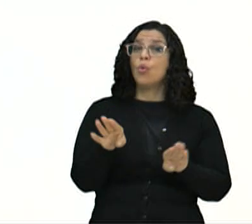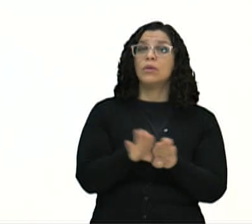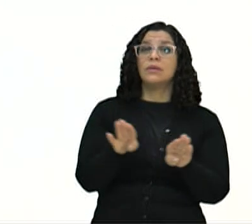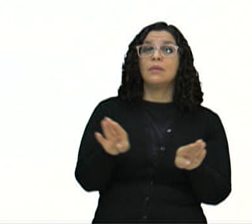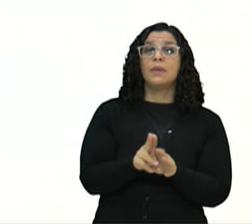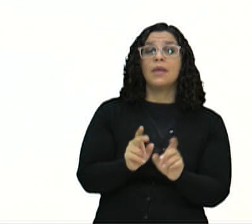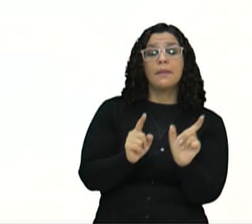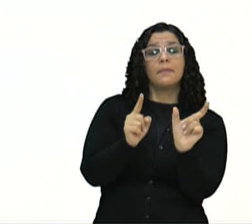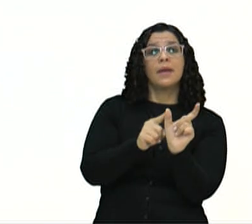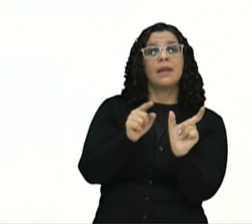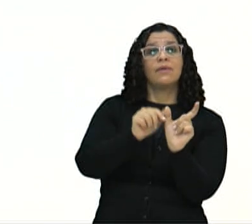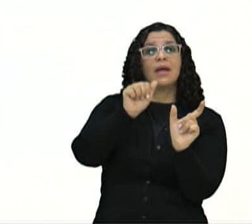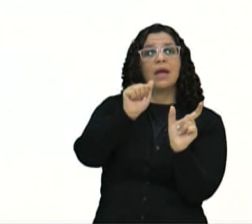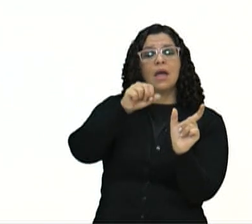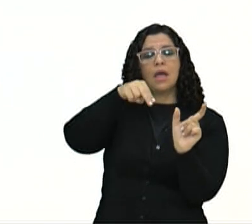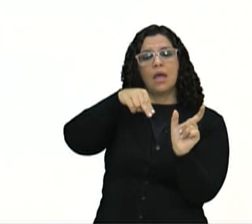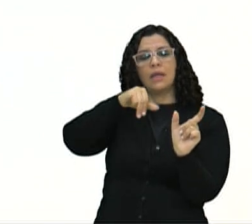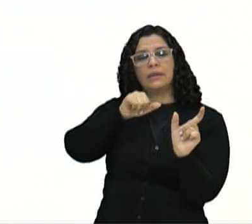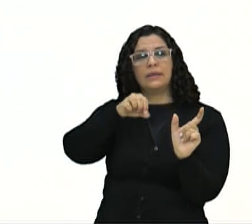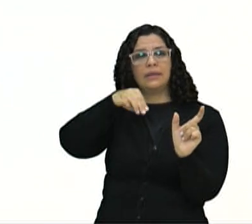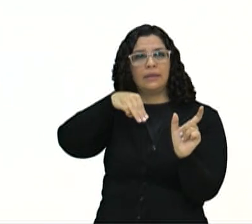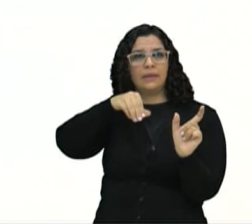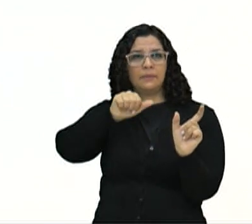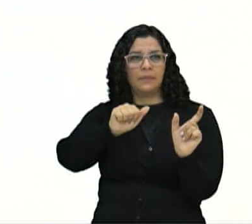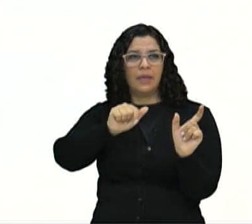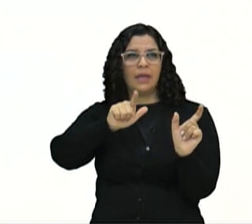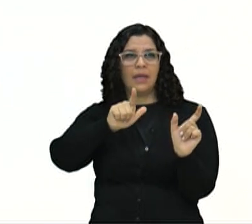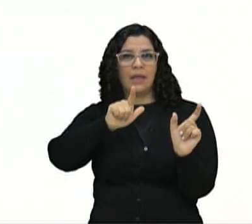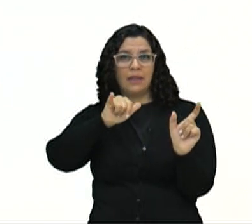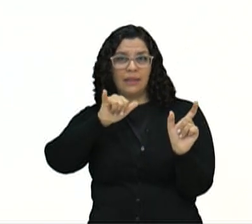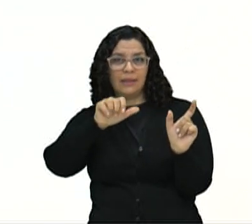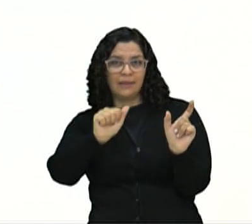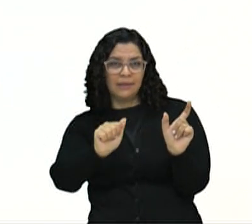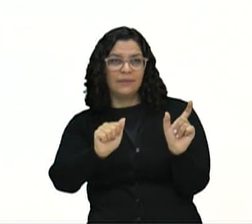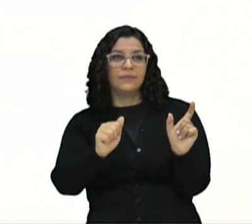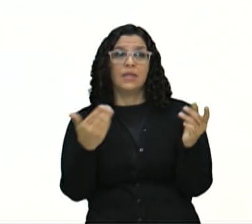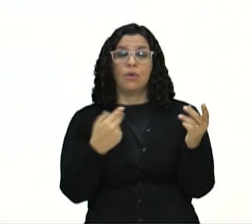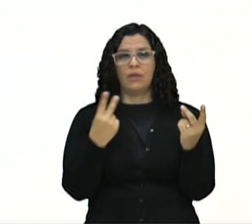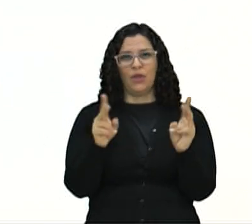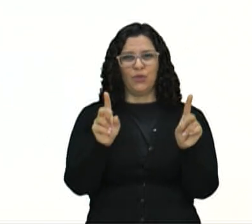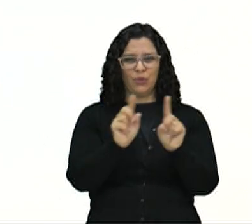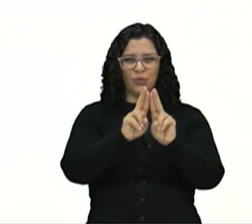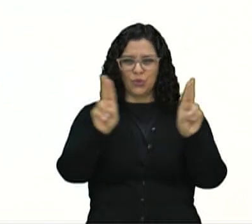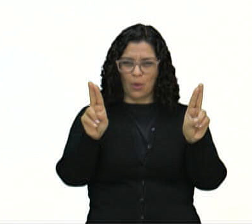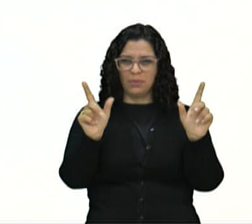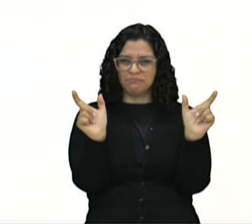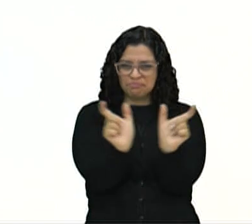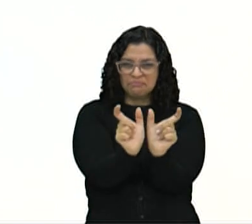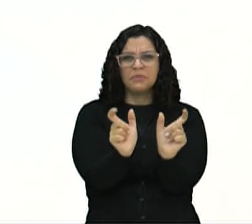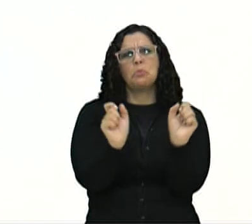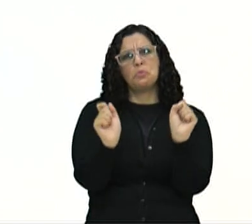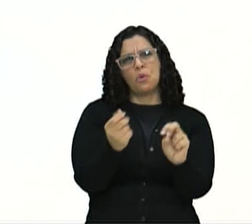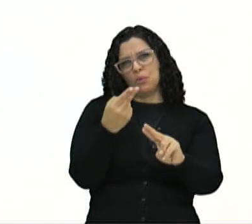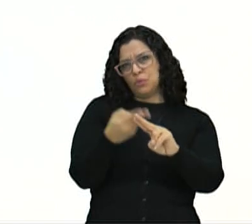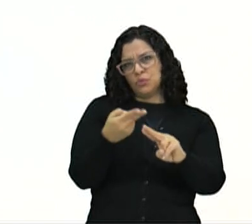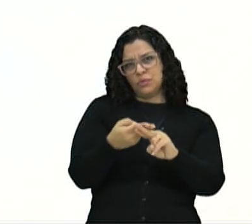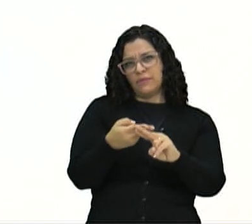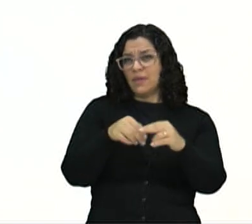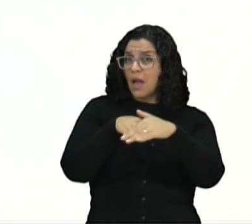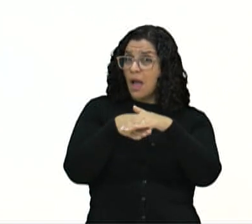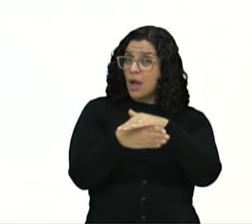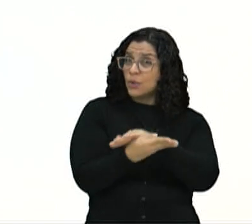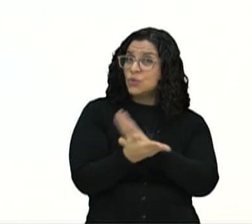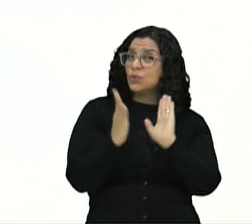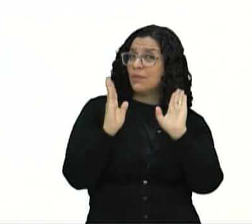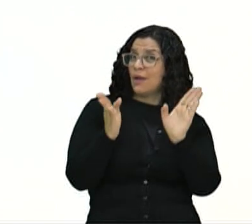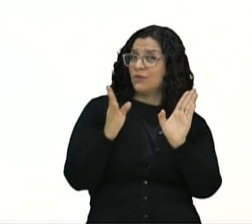usar o termo animalia. Tanto faz. Vamos aqui trazer os dois nomes para vocês se familiarizarem